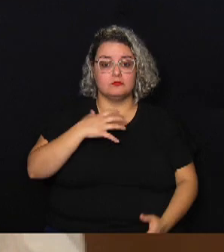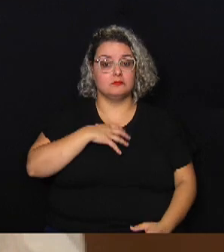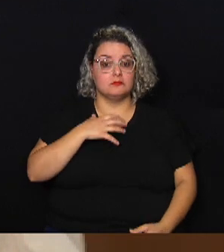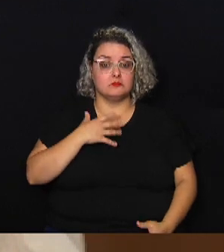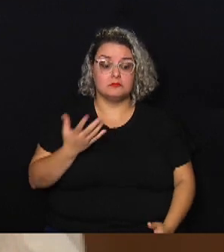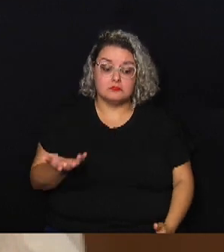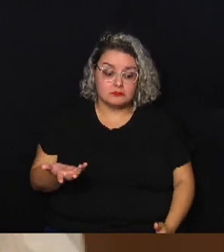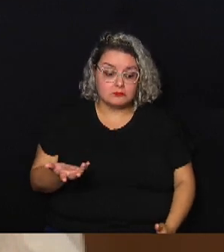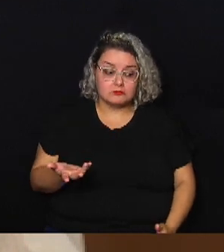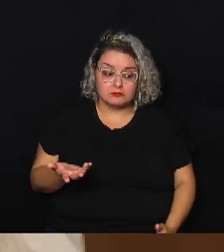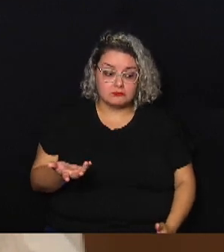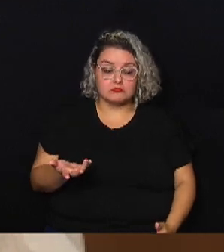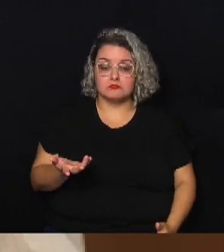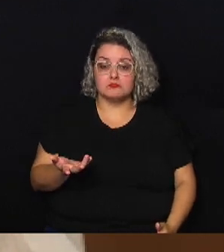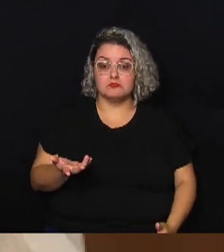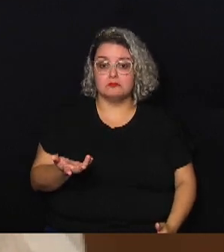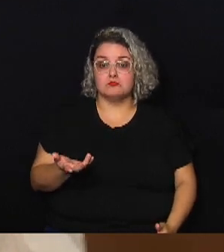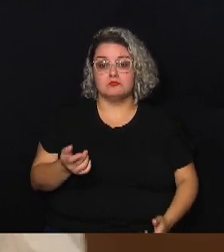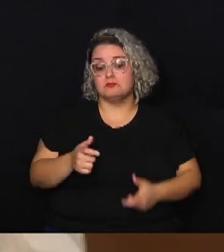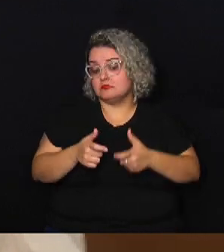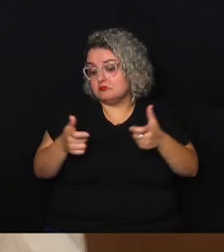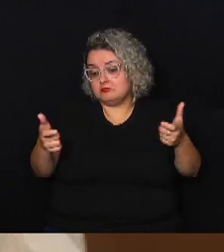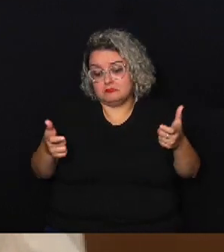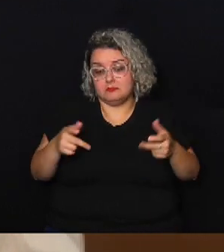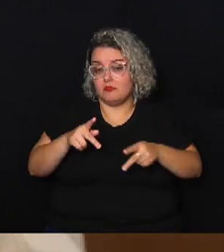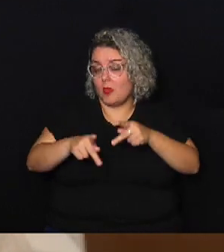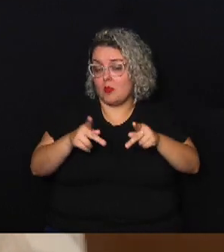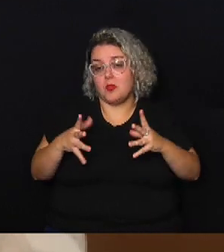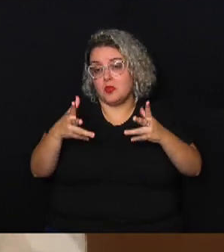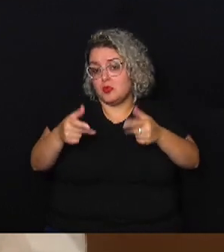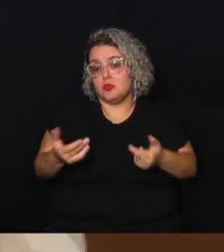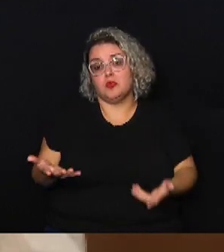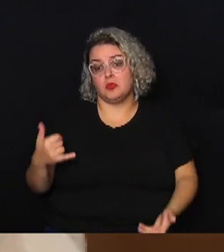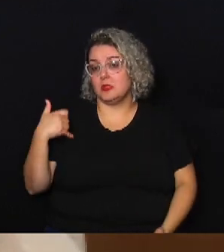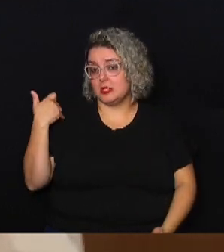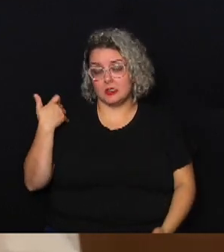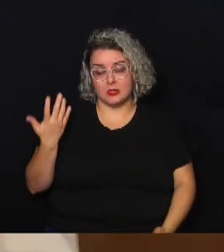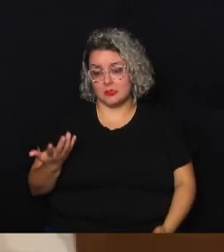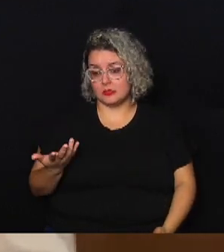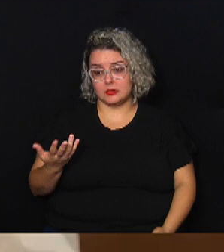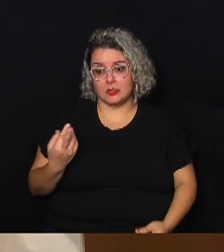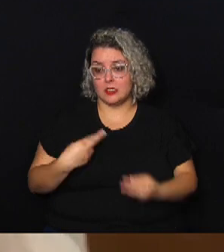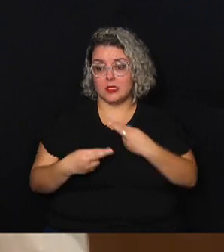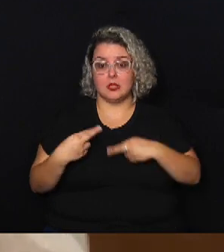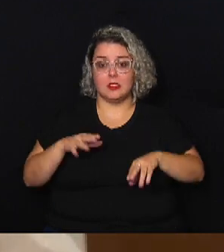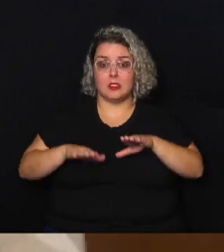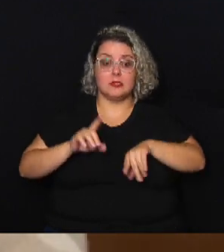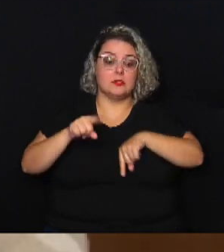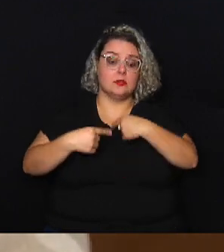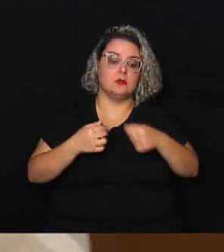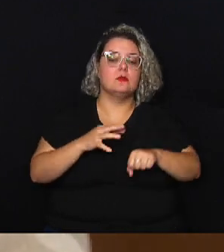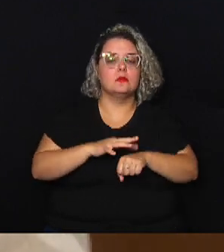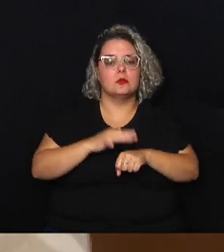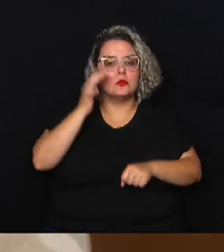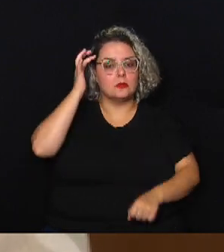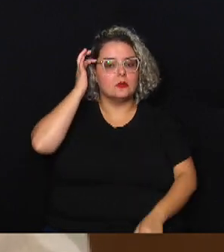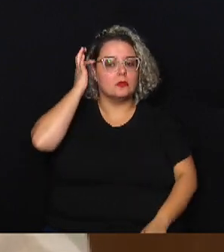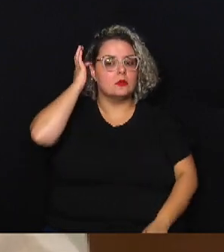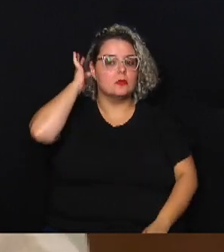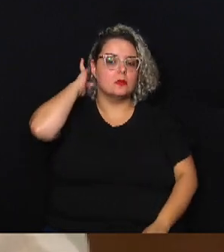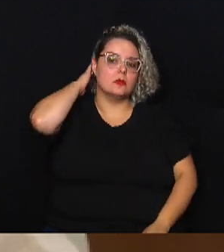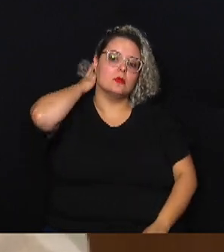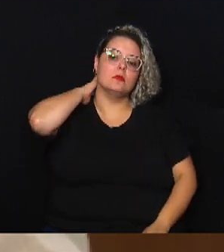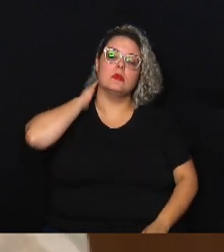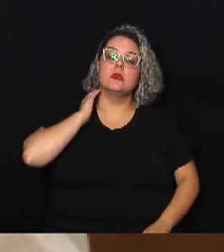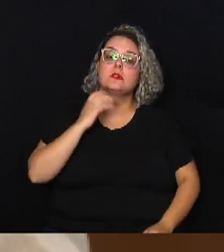muito prevalentes na população, na idade e relacionadas, às vezes, até a outra doença. Mas, por conta desses